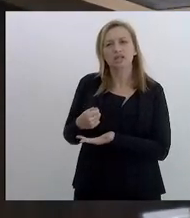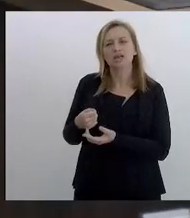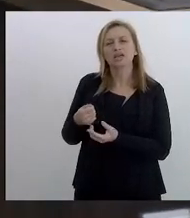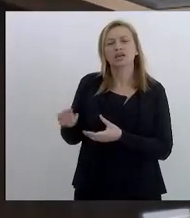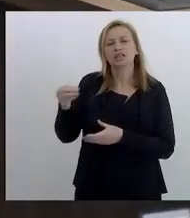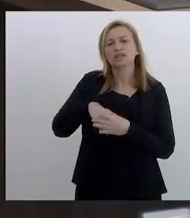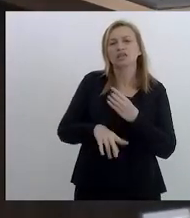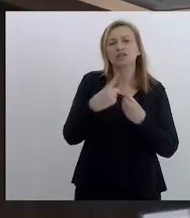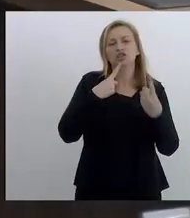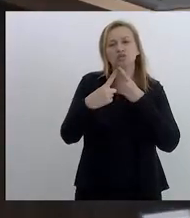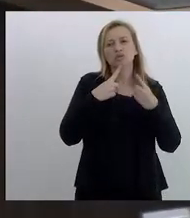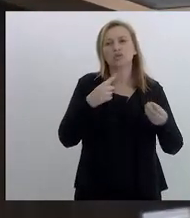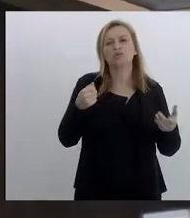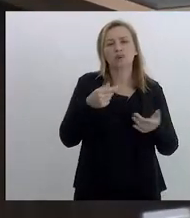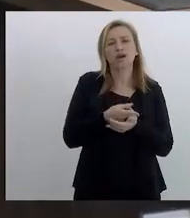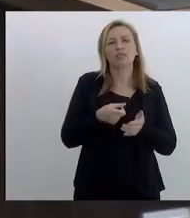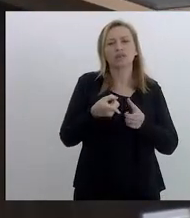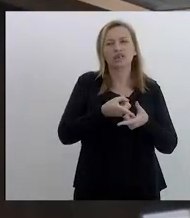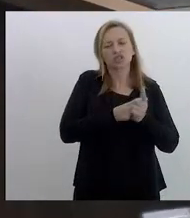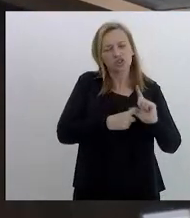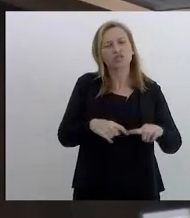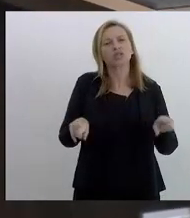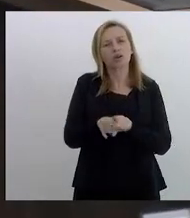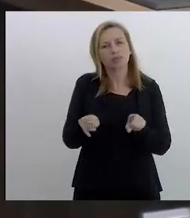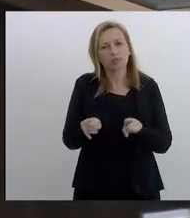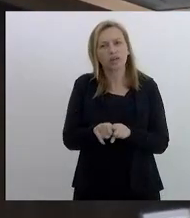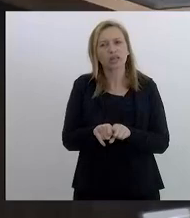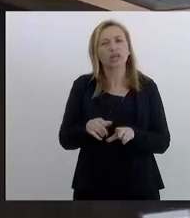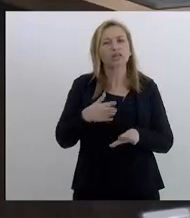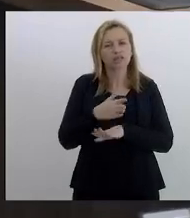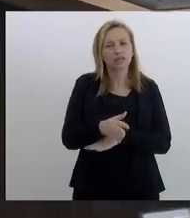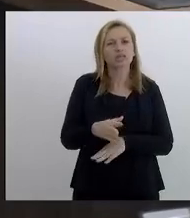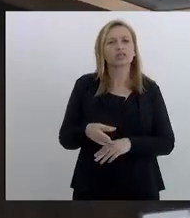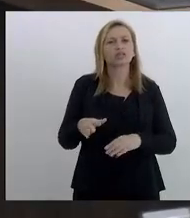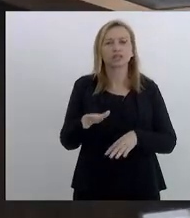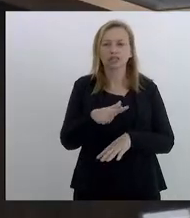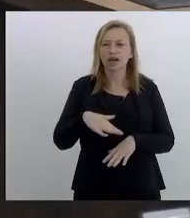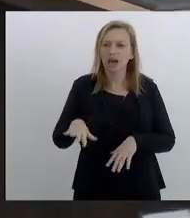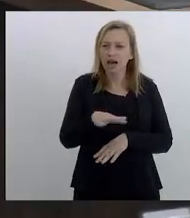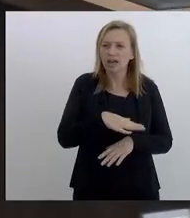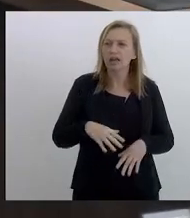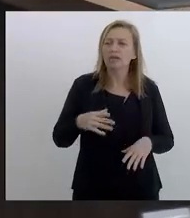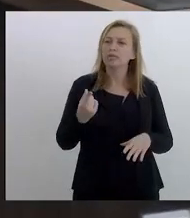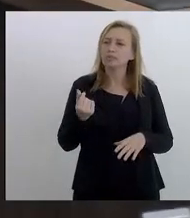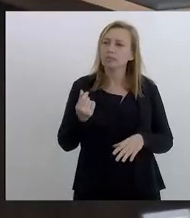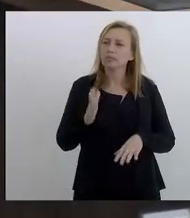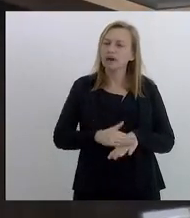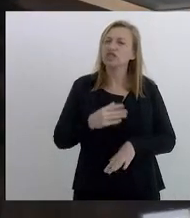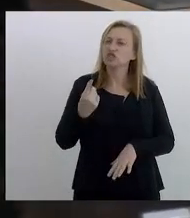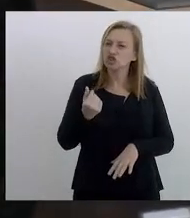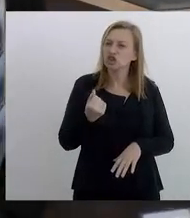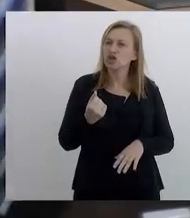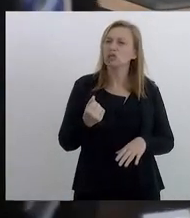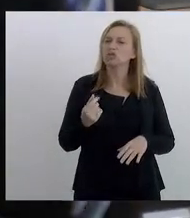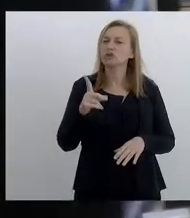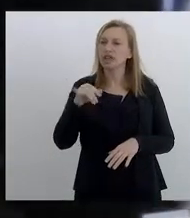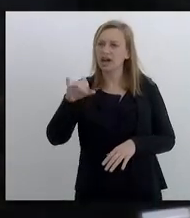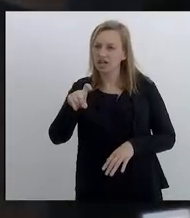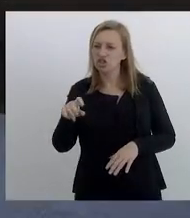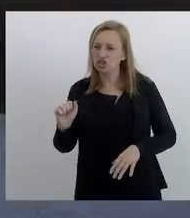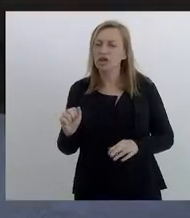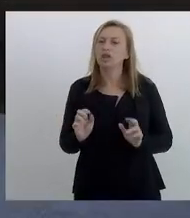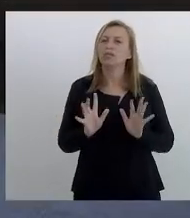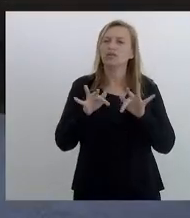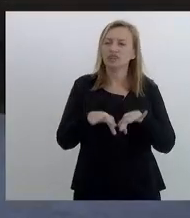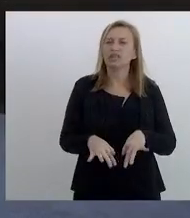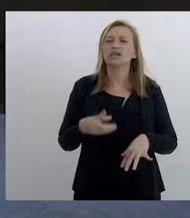do abatimento da dívida. Então, a gente também está entrando nessa seara para botar mais dinheiro em caixa. Pela ordem, senhor presidente. Para encerrar,